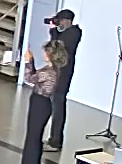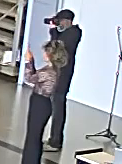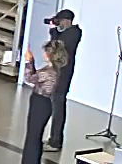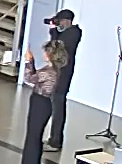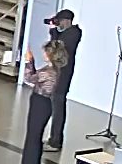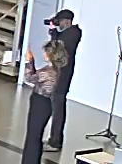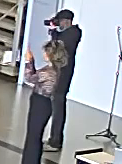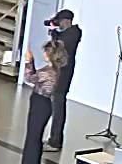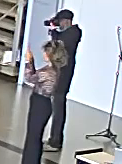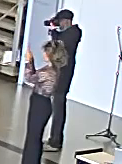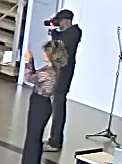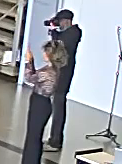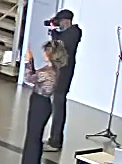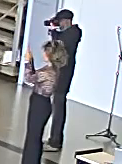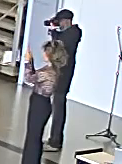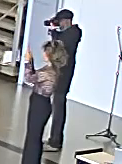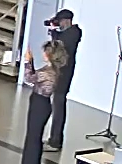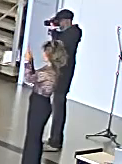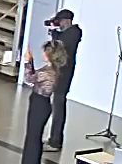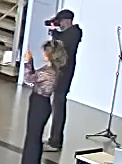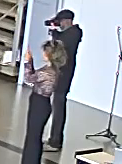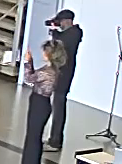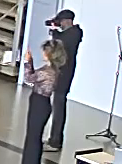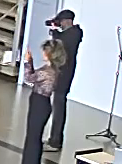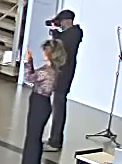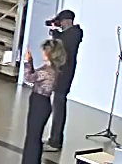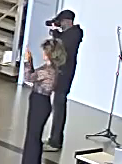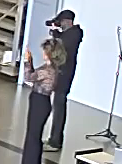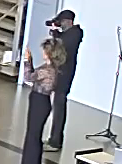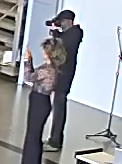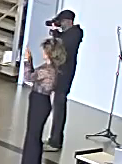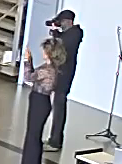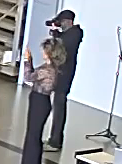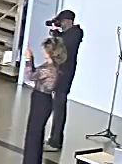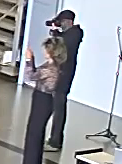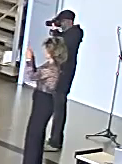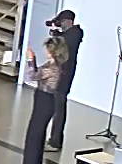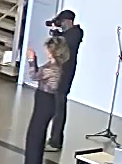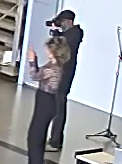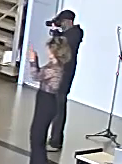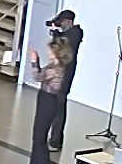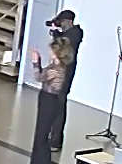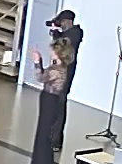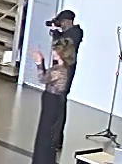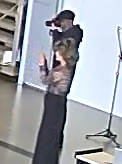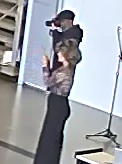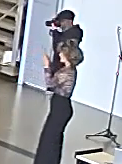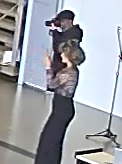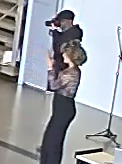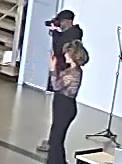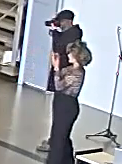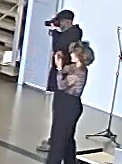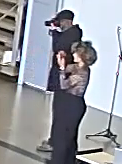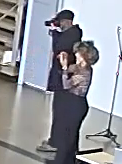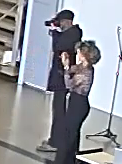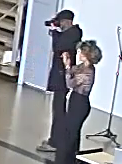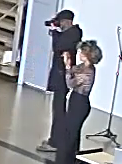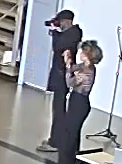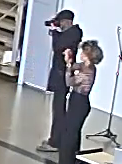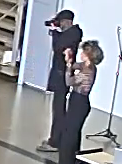nas comissões, né? Nas comissões, especialmente nas comissões de trabalho, dos direitos humanos, da educação, das quais a gente